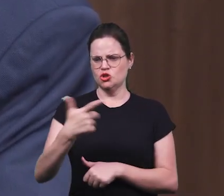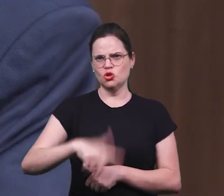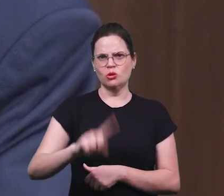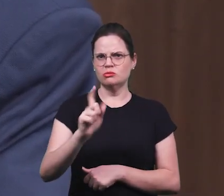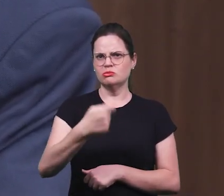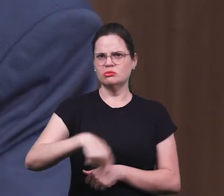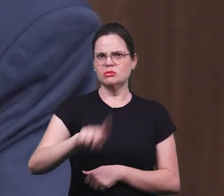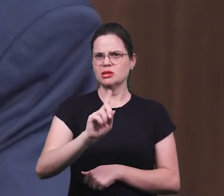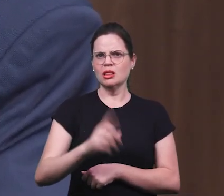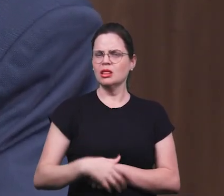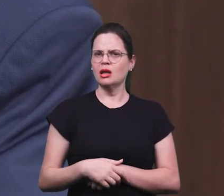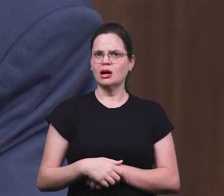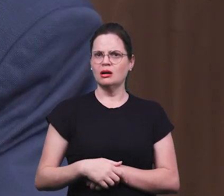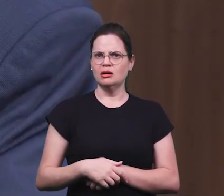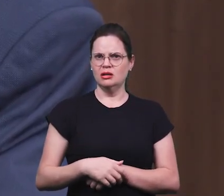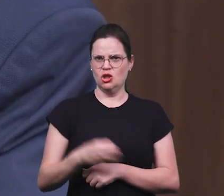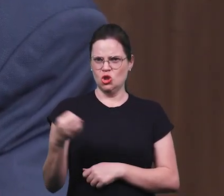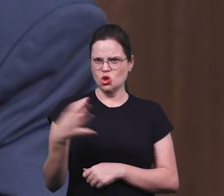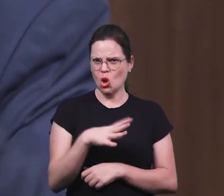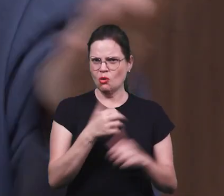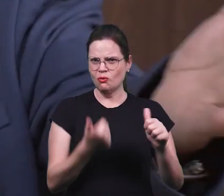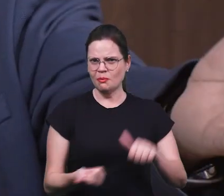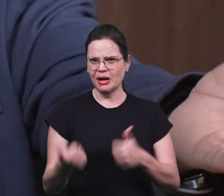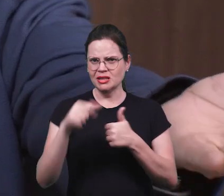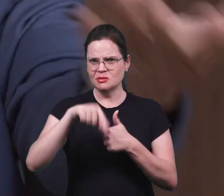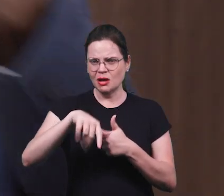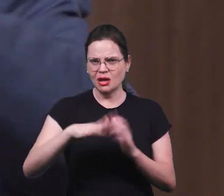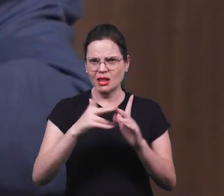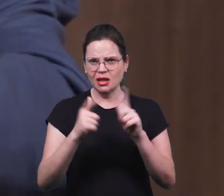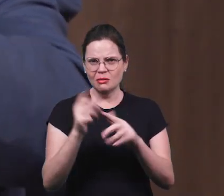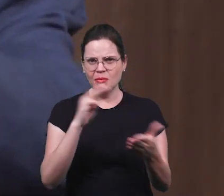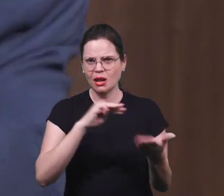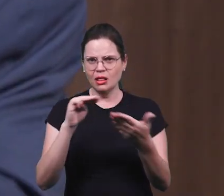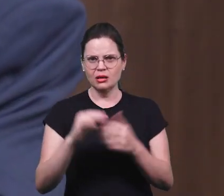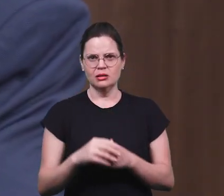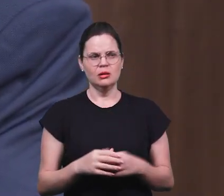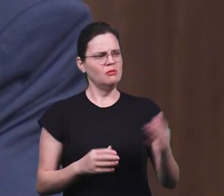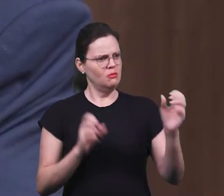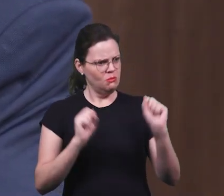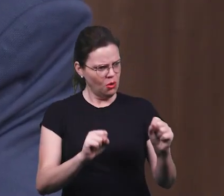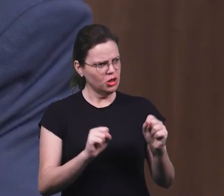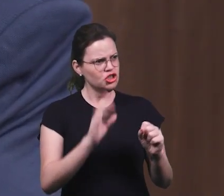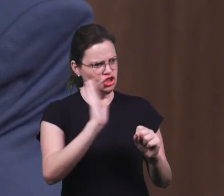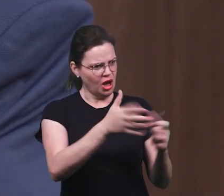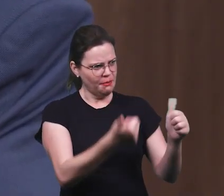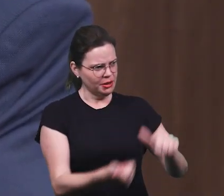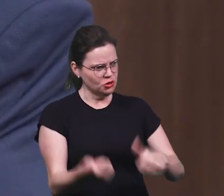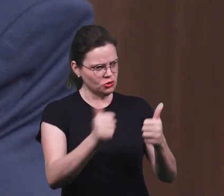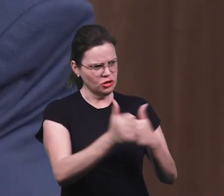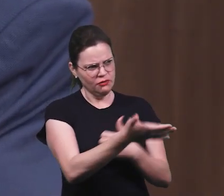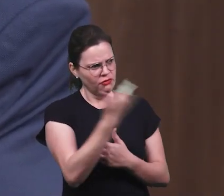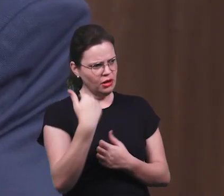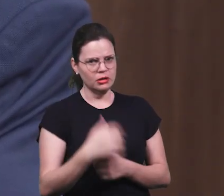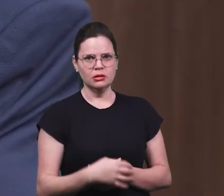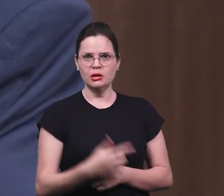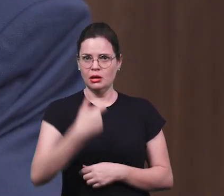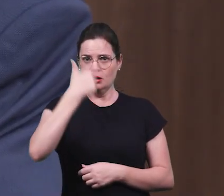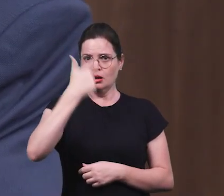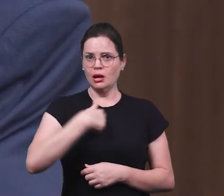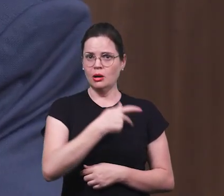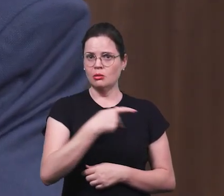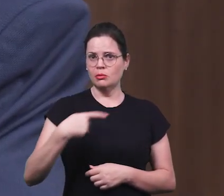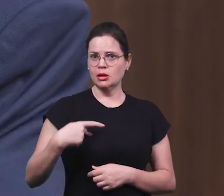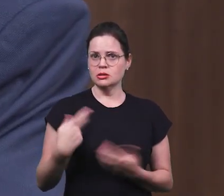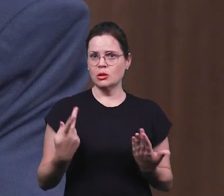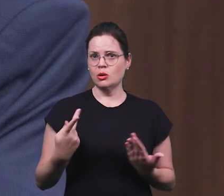tem que ser novo batismo para vir para a igreja Maranata, ele já foi batizado, quer vir? Pode vir, não precisa batizar de novo, não. Eu mesmo sou pastor, não fui